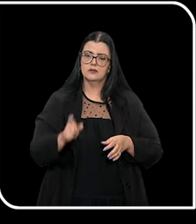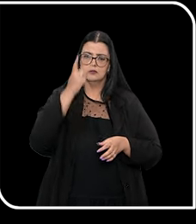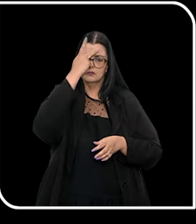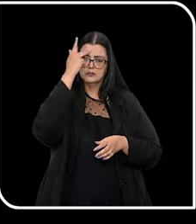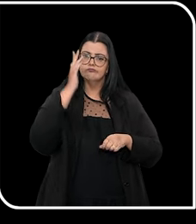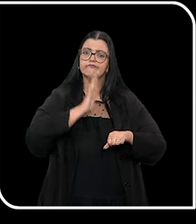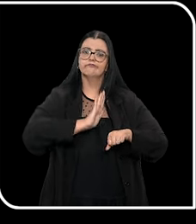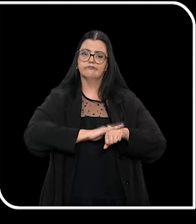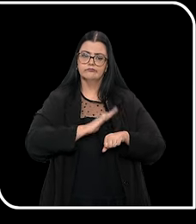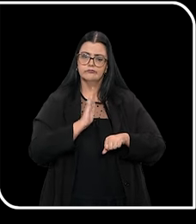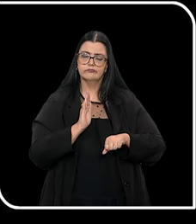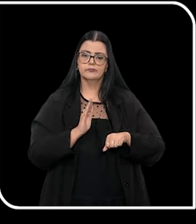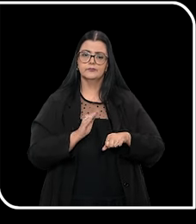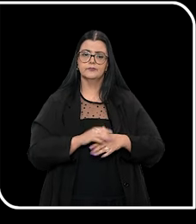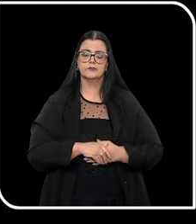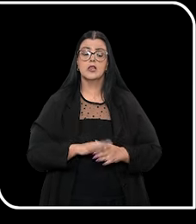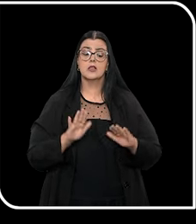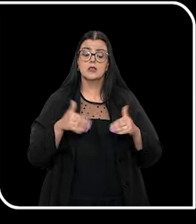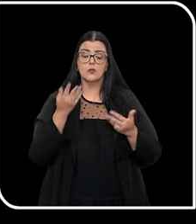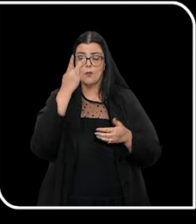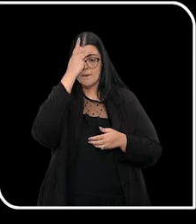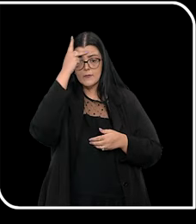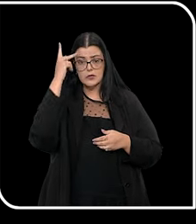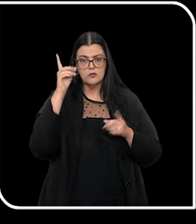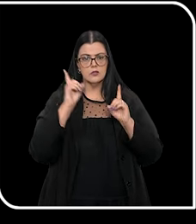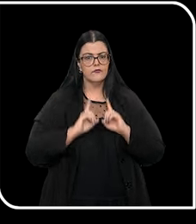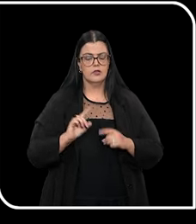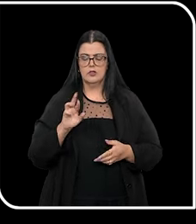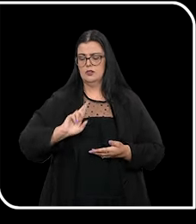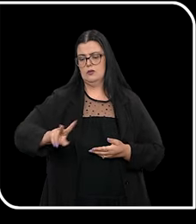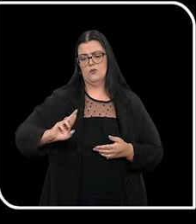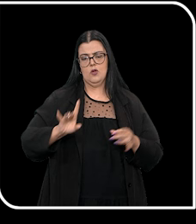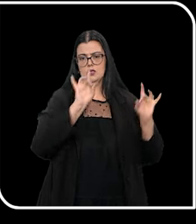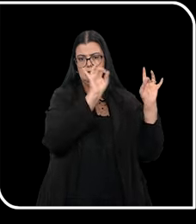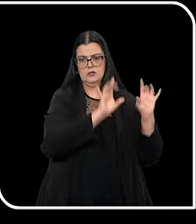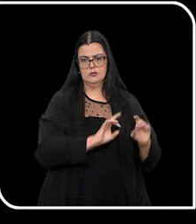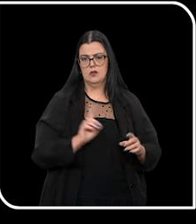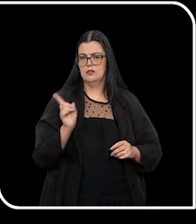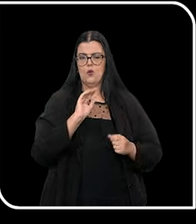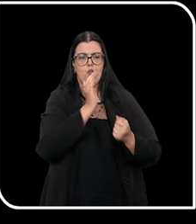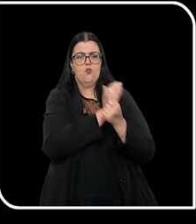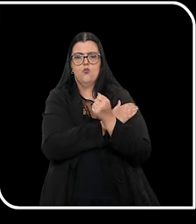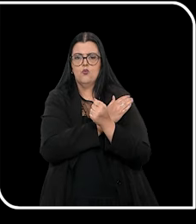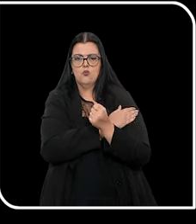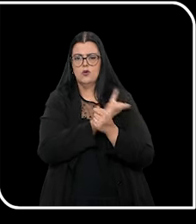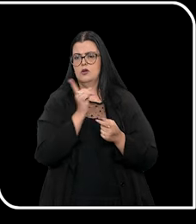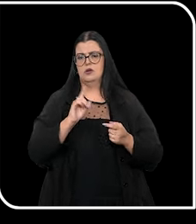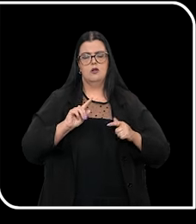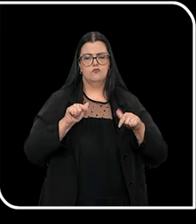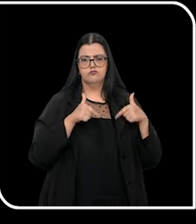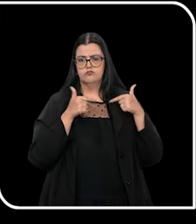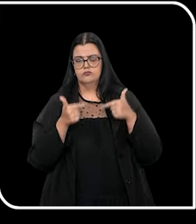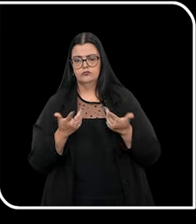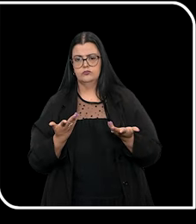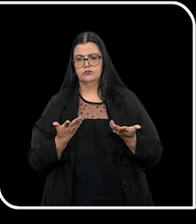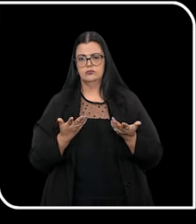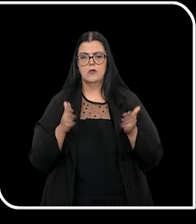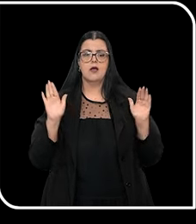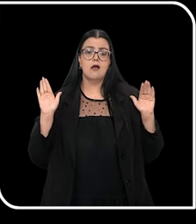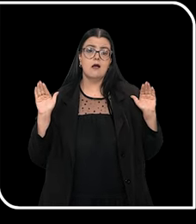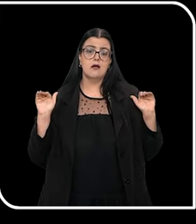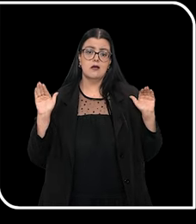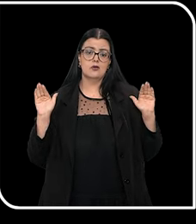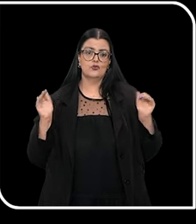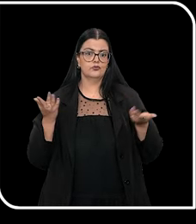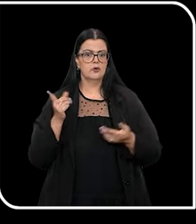desumaniza demais então pessoa com deficiência não é especial não é guerreiro não é herói não é